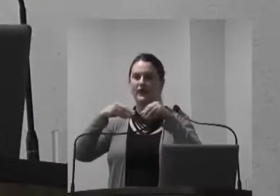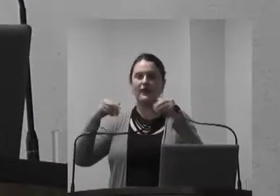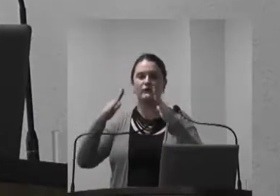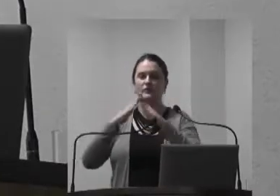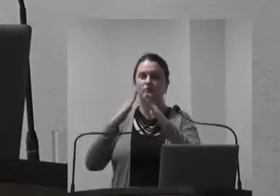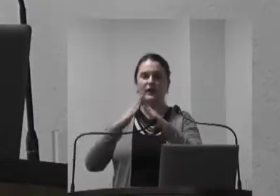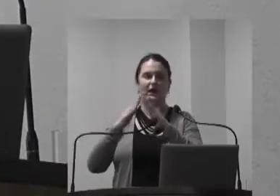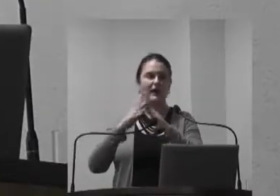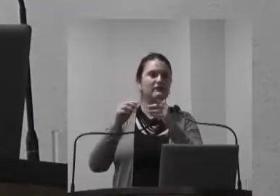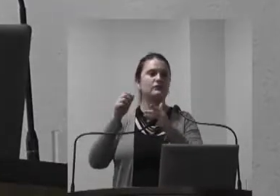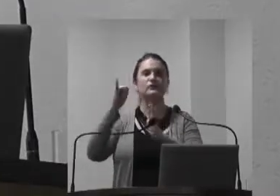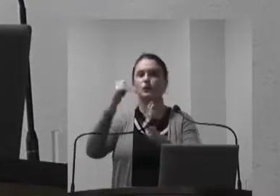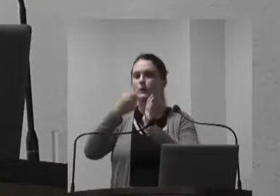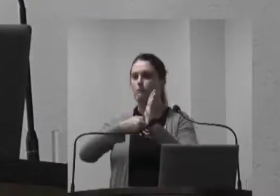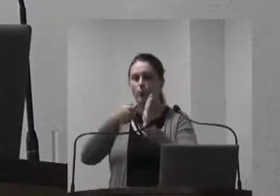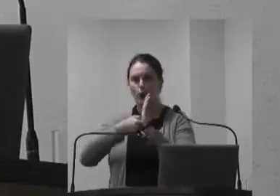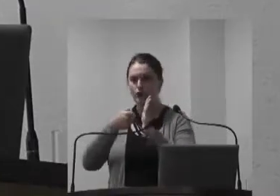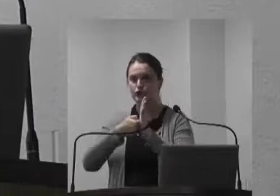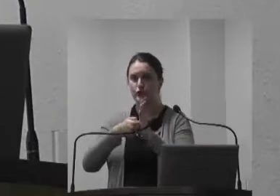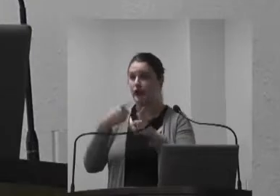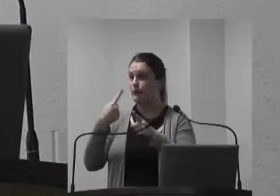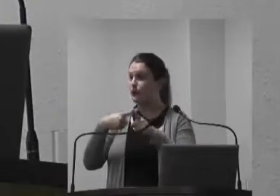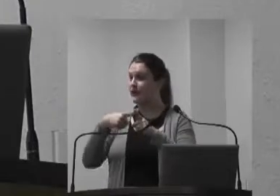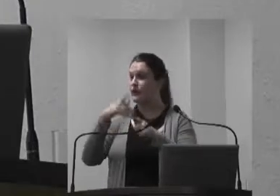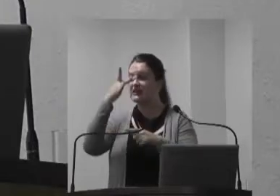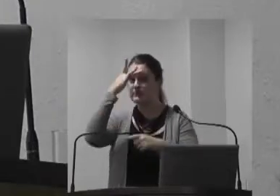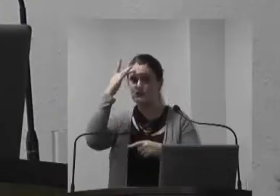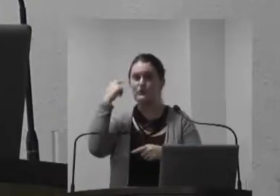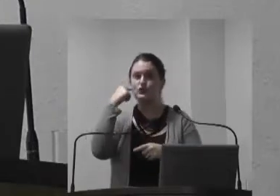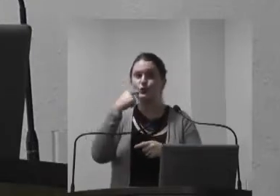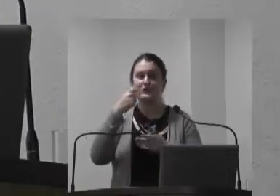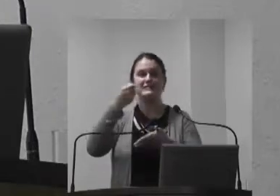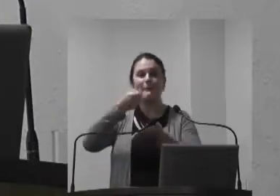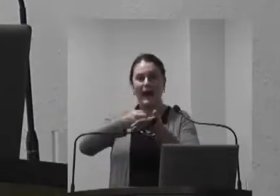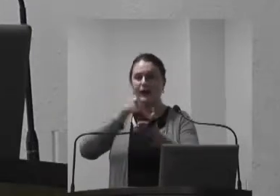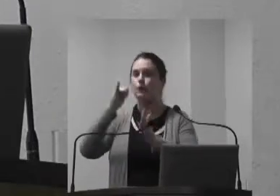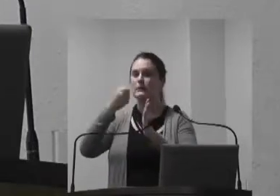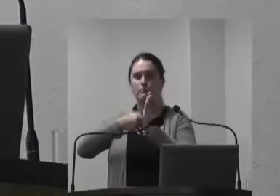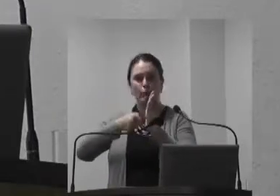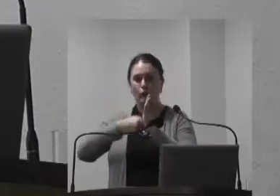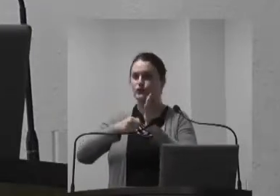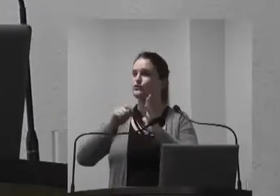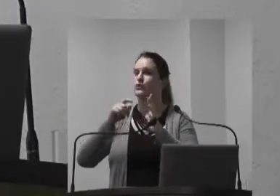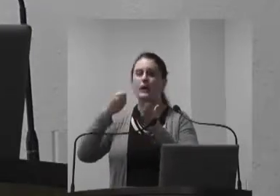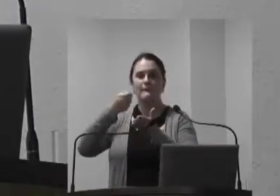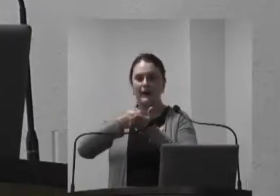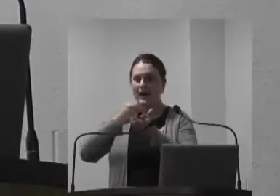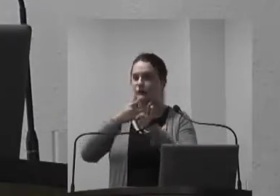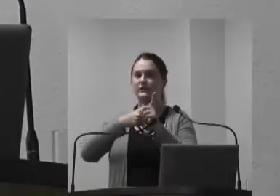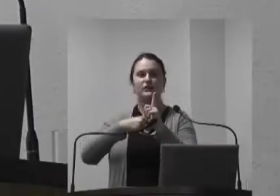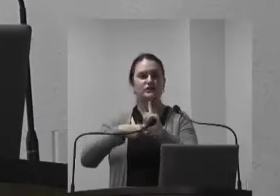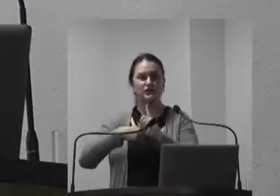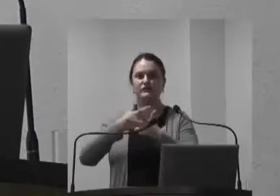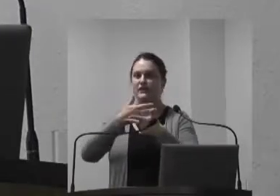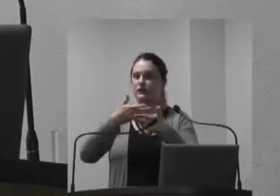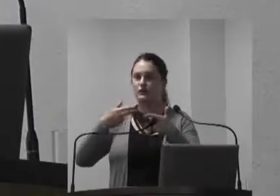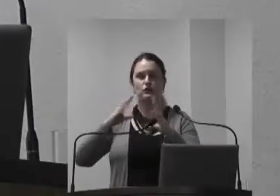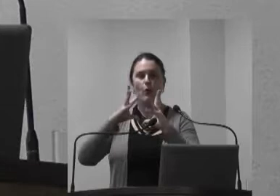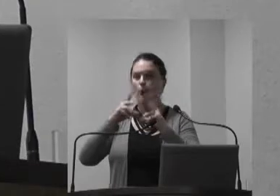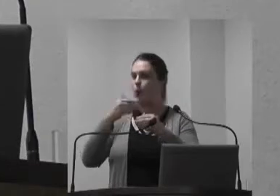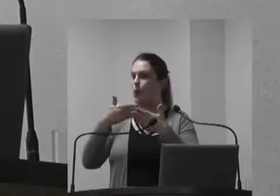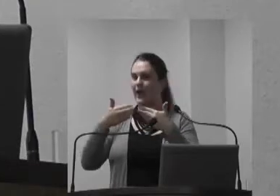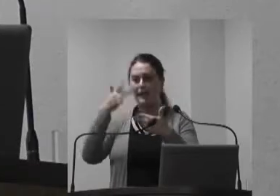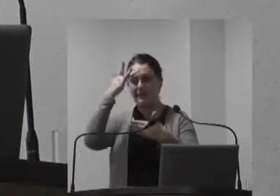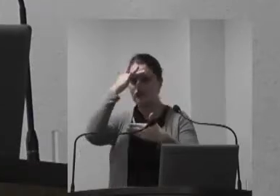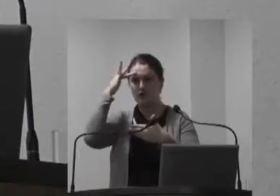do seu terreno, da sua casa, do seu imposto, porque as pessoas surdas pagam imposto, têm dívida,